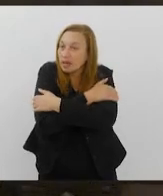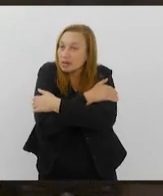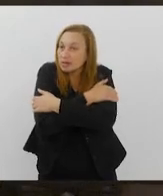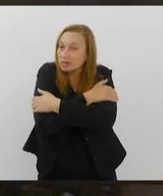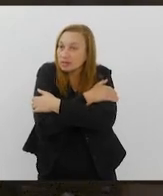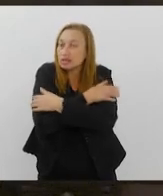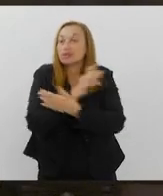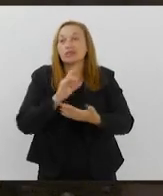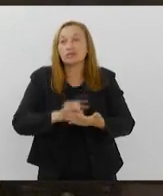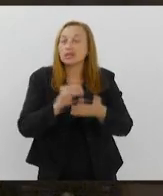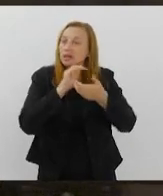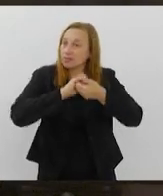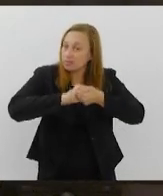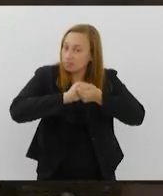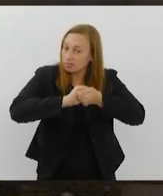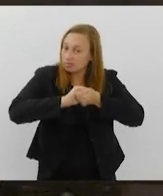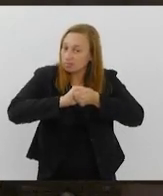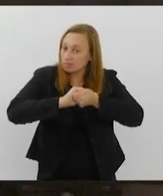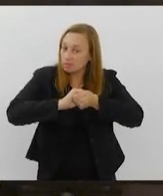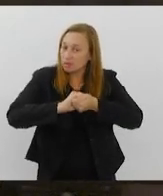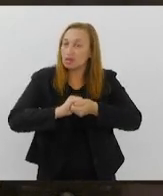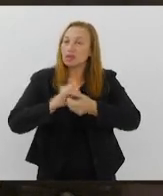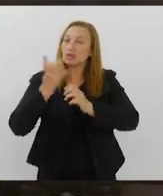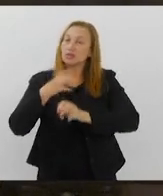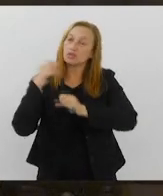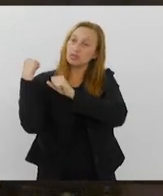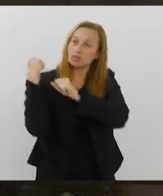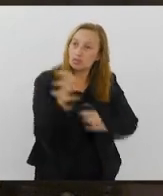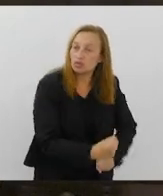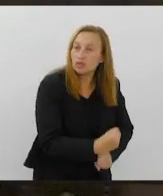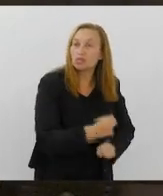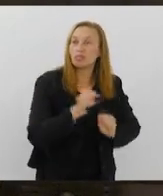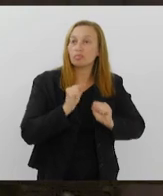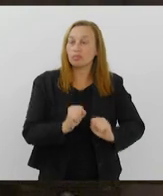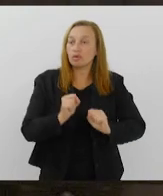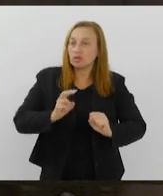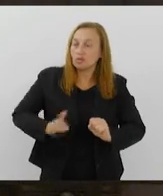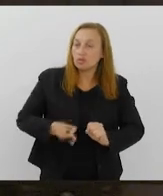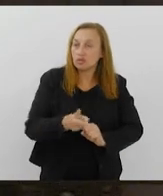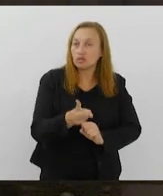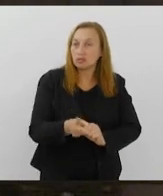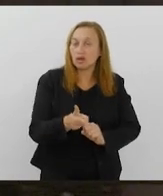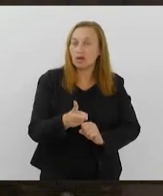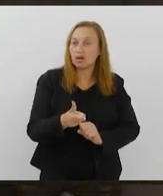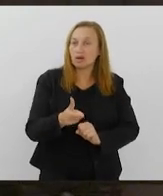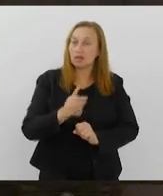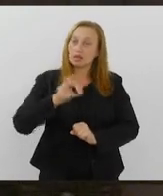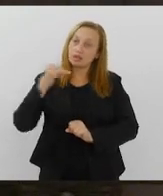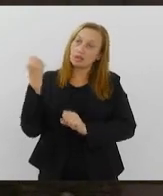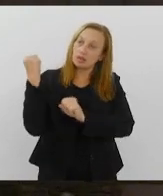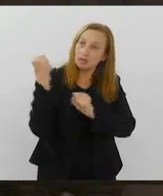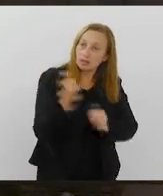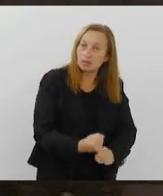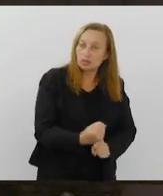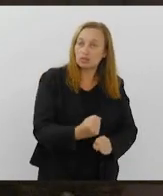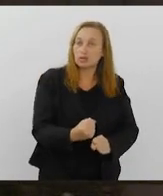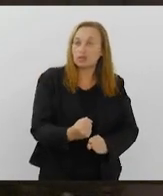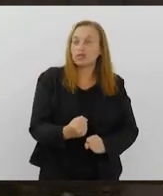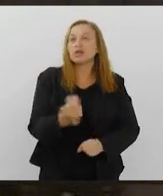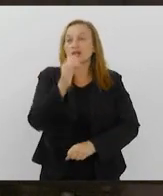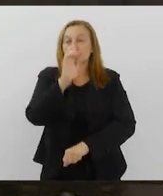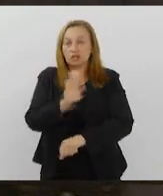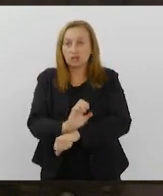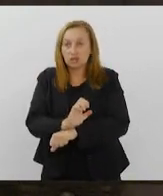verdadeiro cumprimento e que o jiu-jitsu possa continuar reedificando e edificando esse Estado